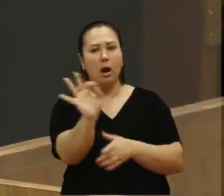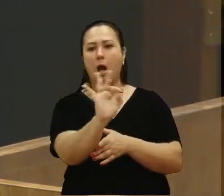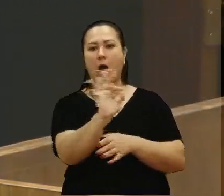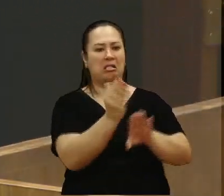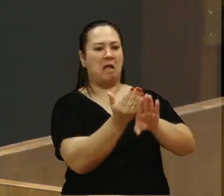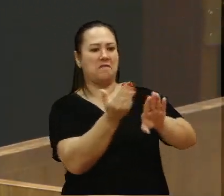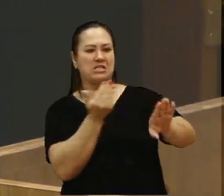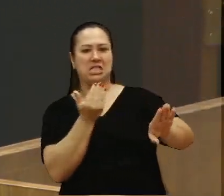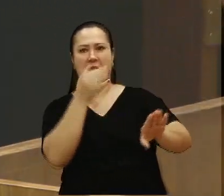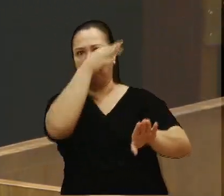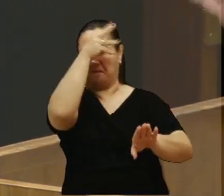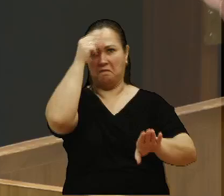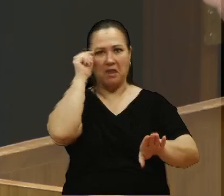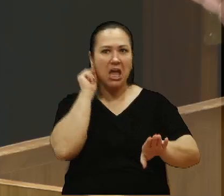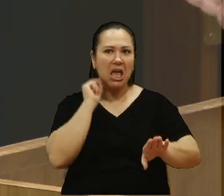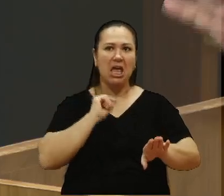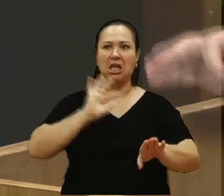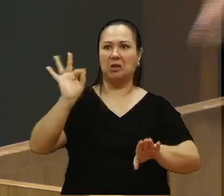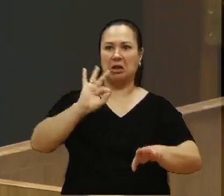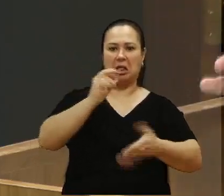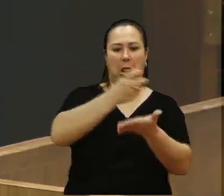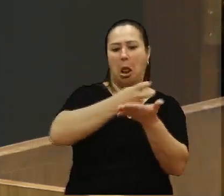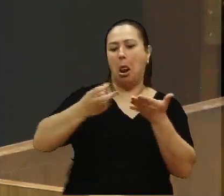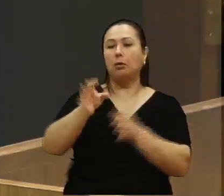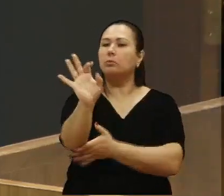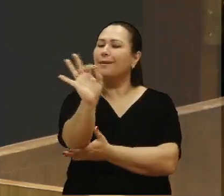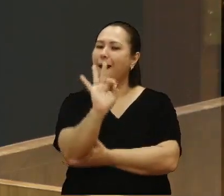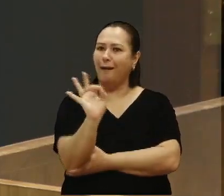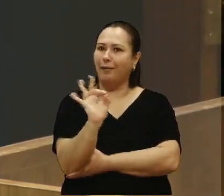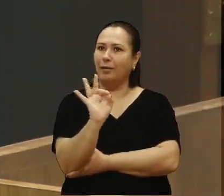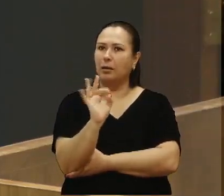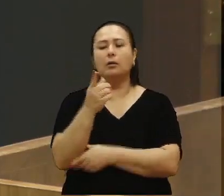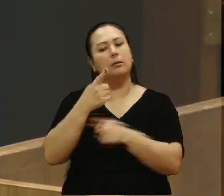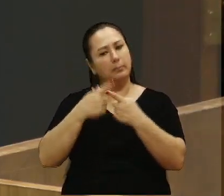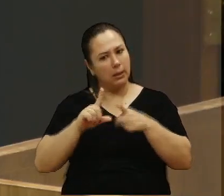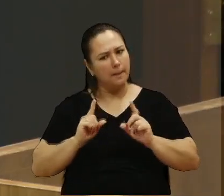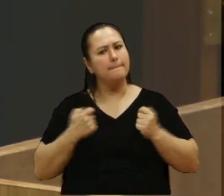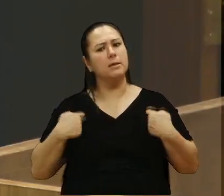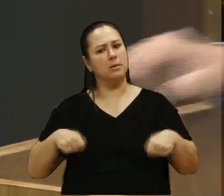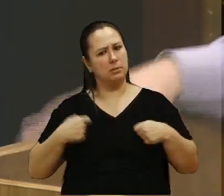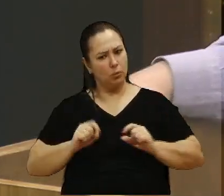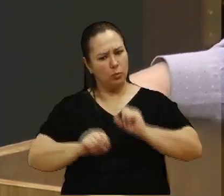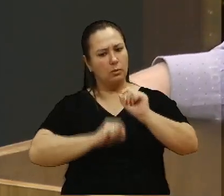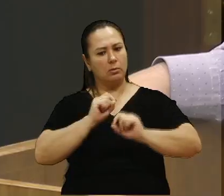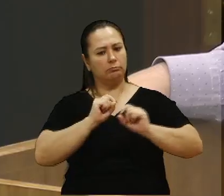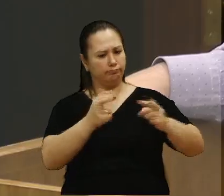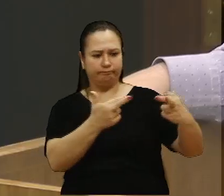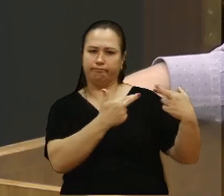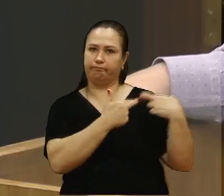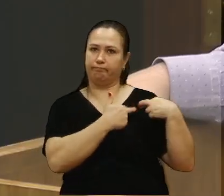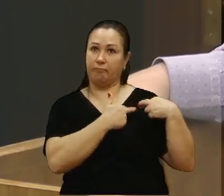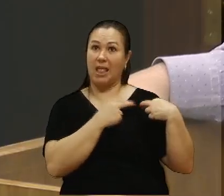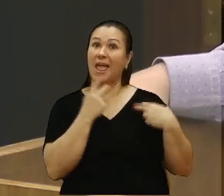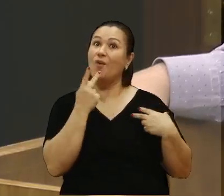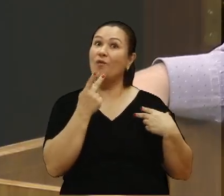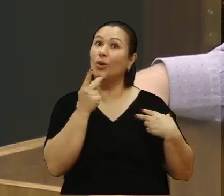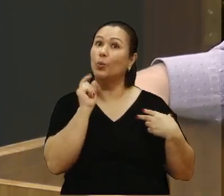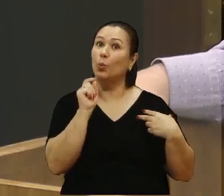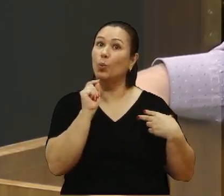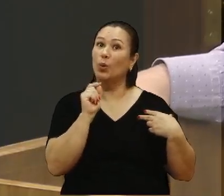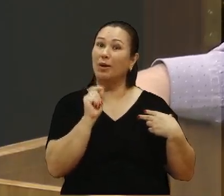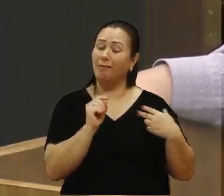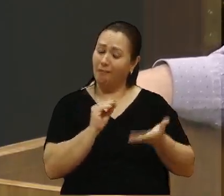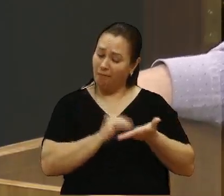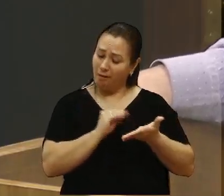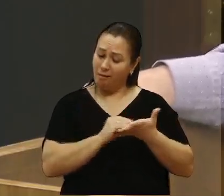afastar prefeito, nada do gênero. Mas tem que ter responsabilidade. E vejam, eu estou falando na gestão, da